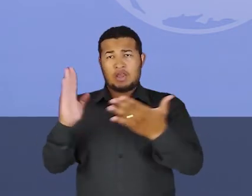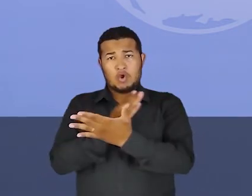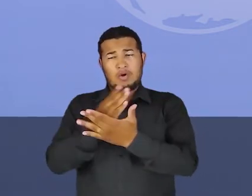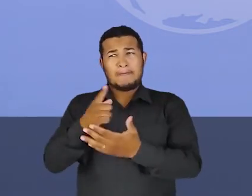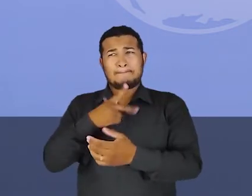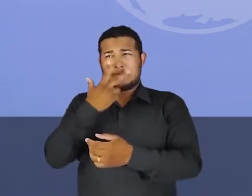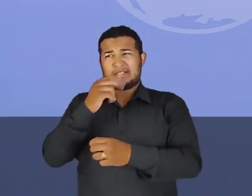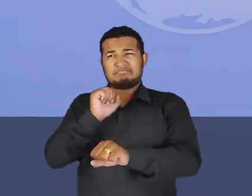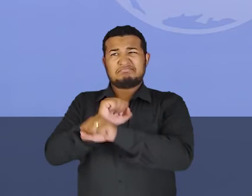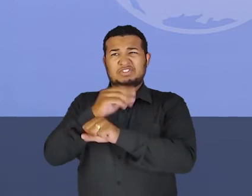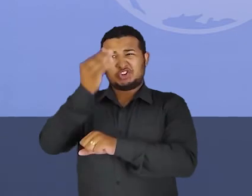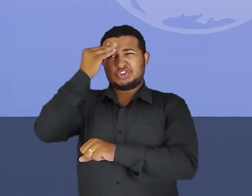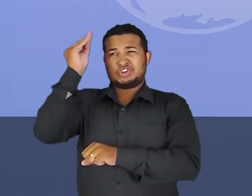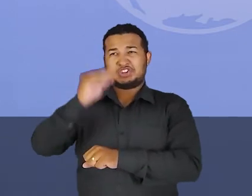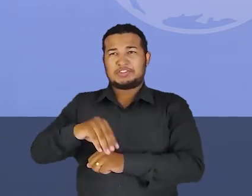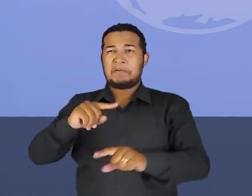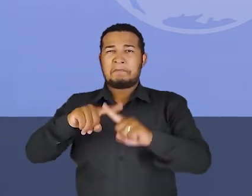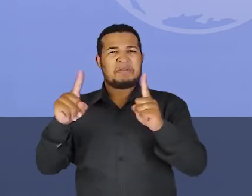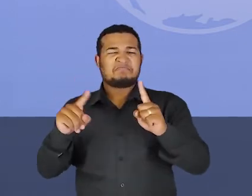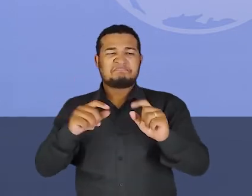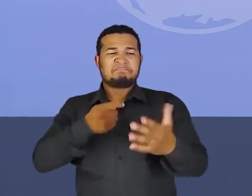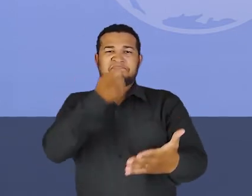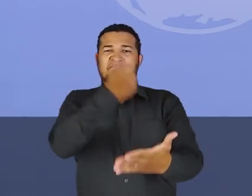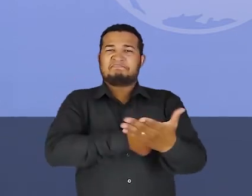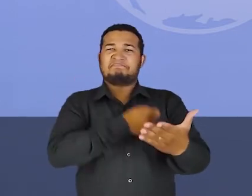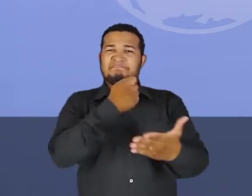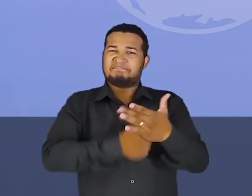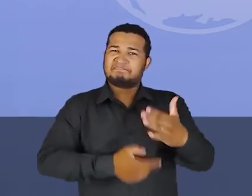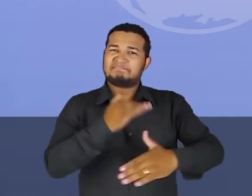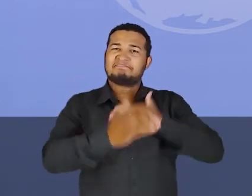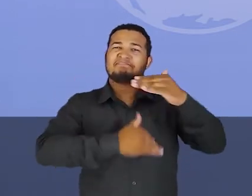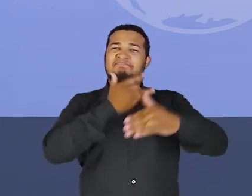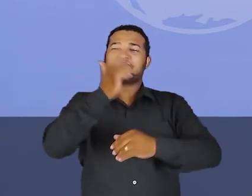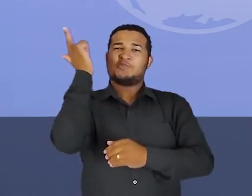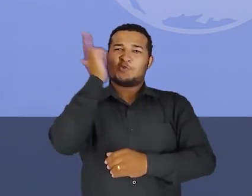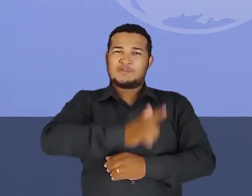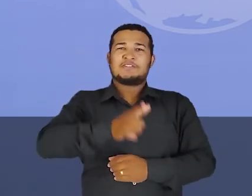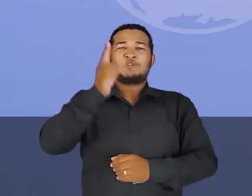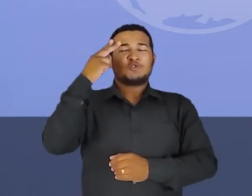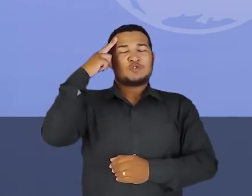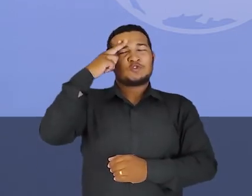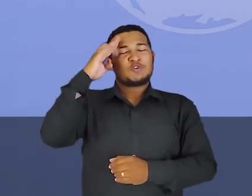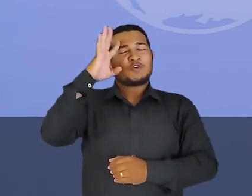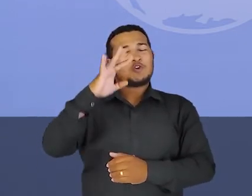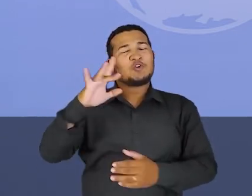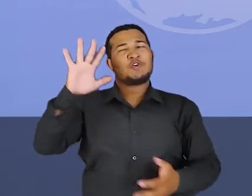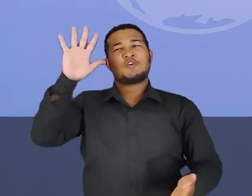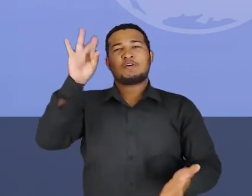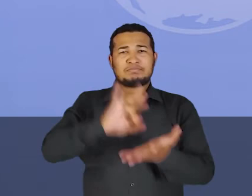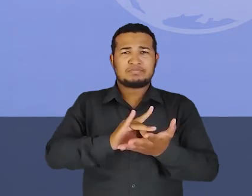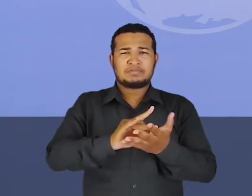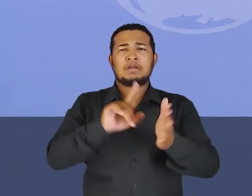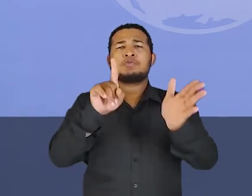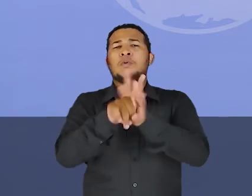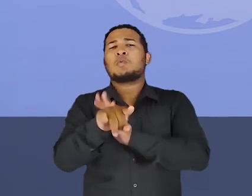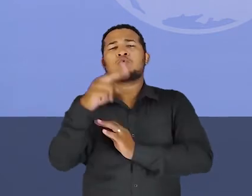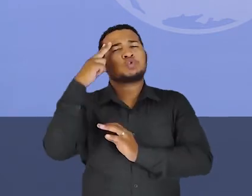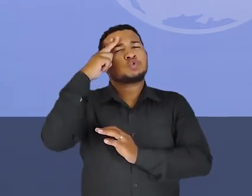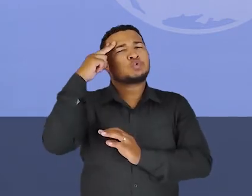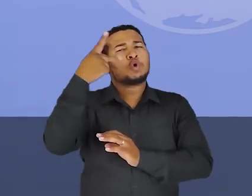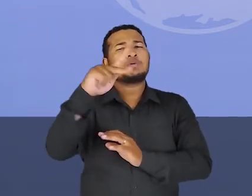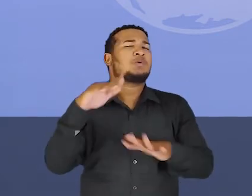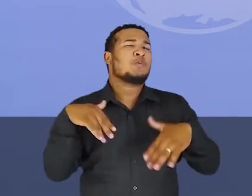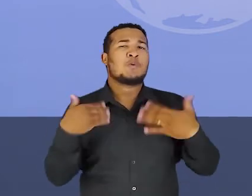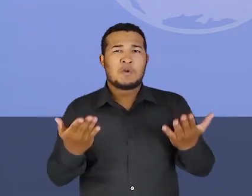ela, mas ela persistiu, avançou e conseguiu realizar o seu sonho. Eu te pergunto, qual o seu sonho? O que é